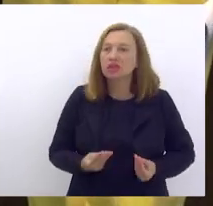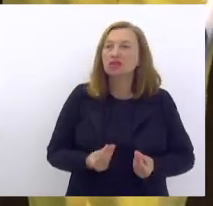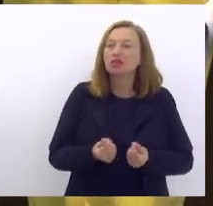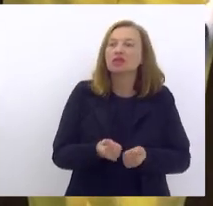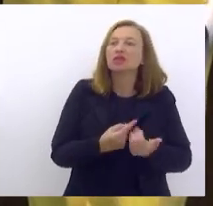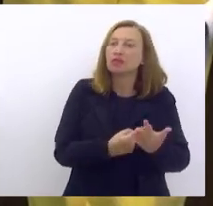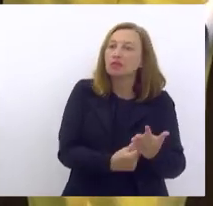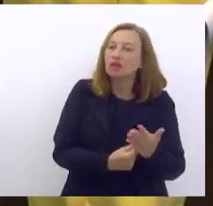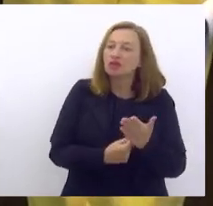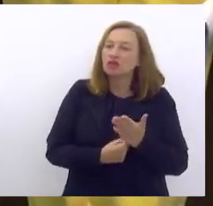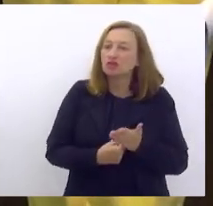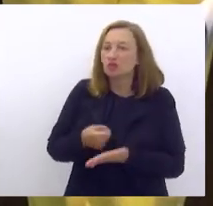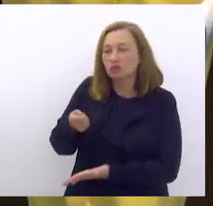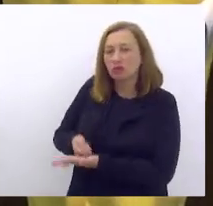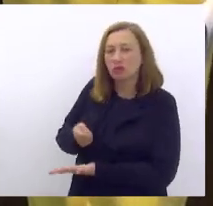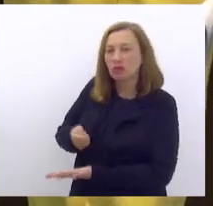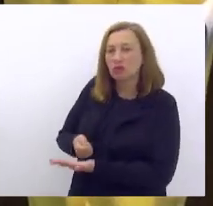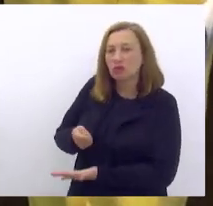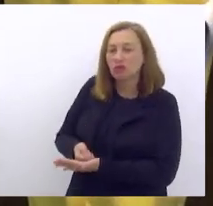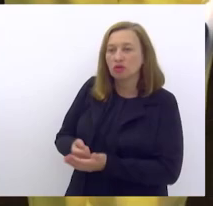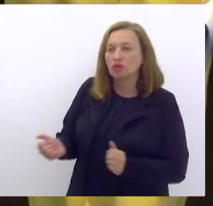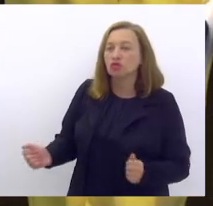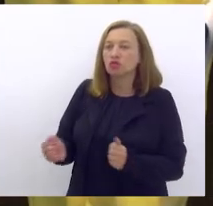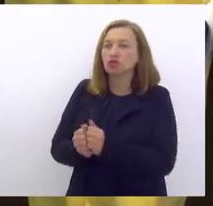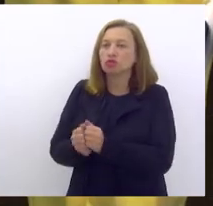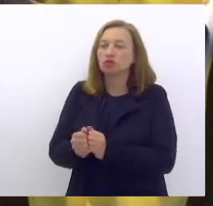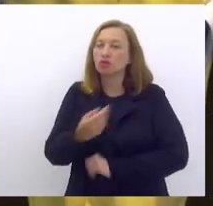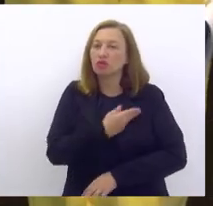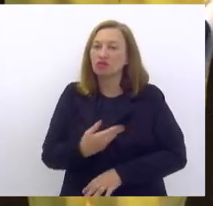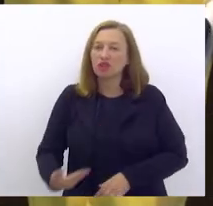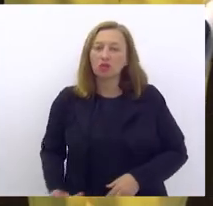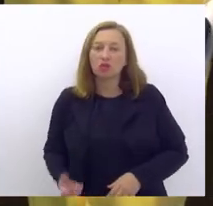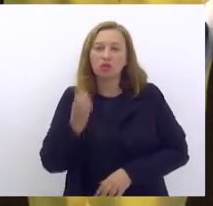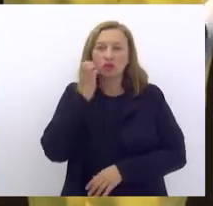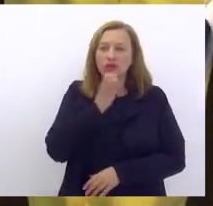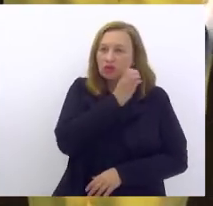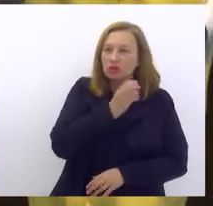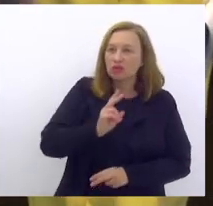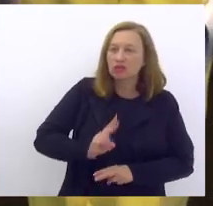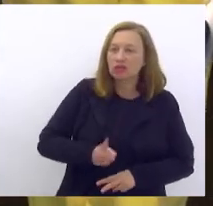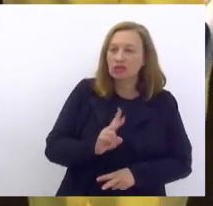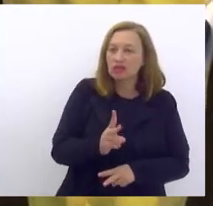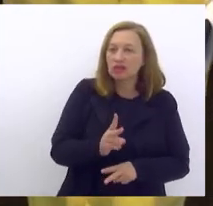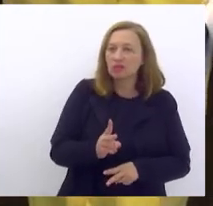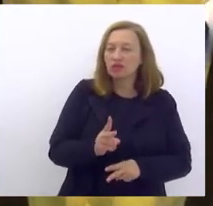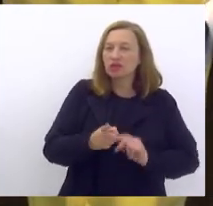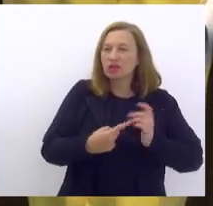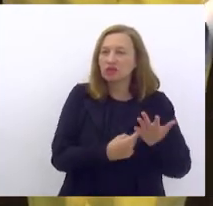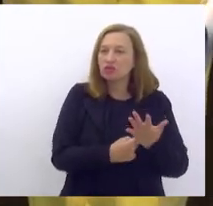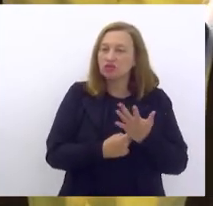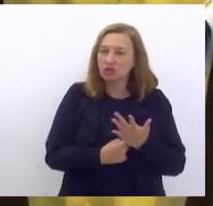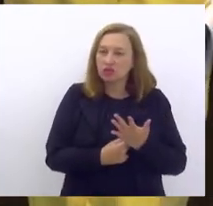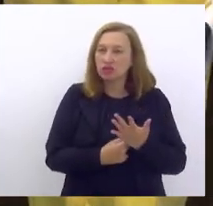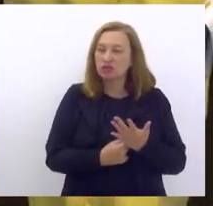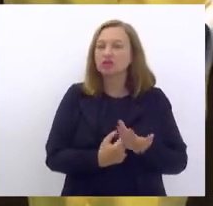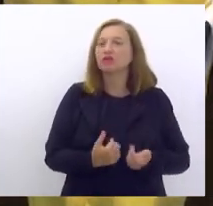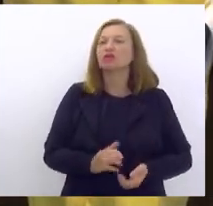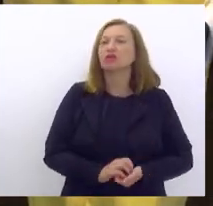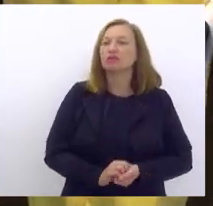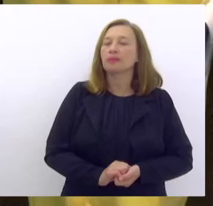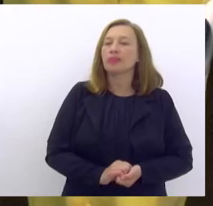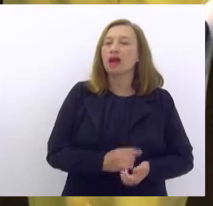me ajudasse na cobrança junto ao nosso governador Cláudio Castro, que está sempre muito solícito, em me ajudar a